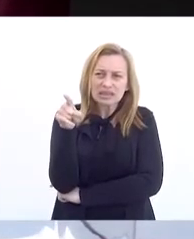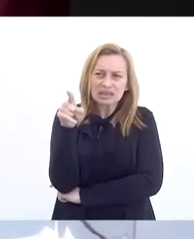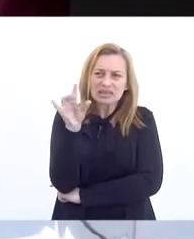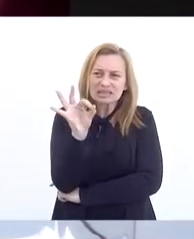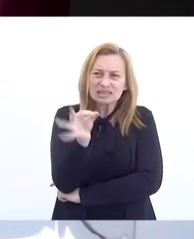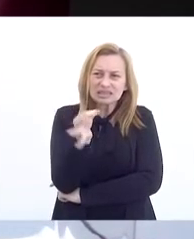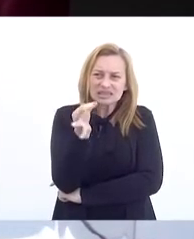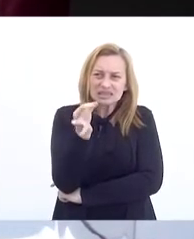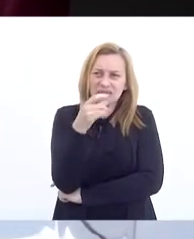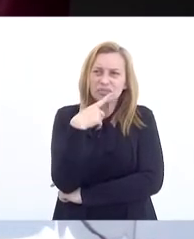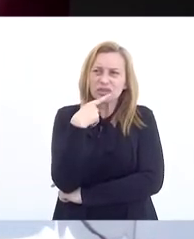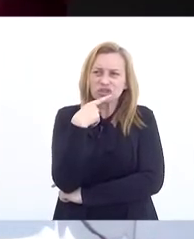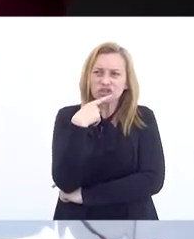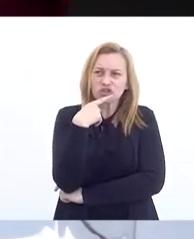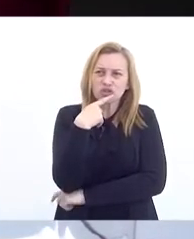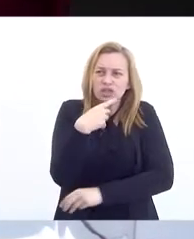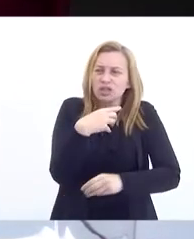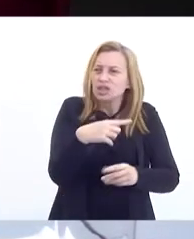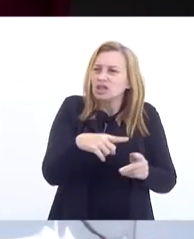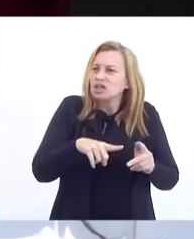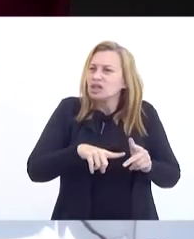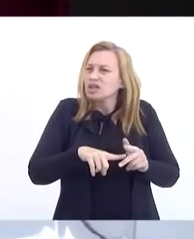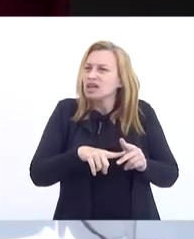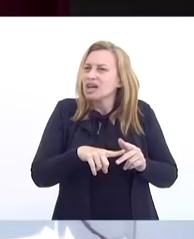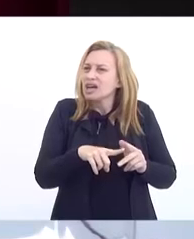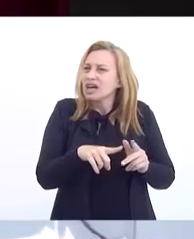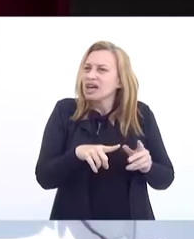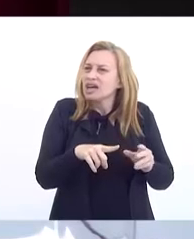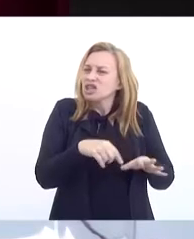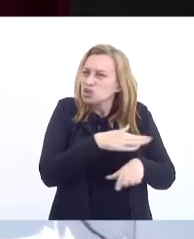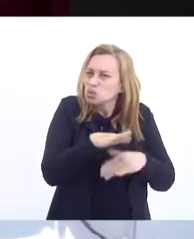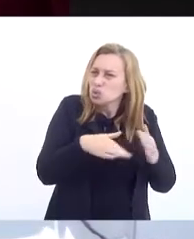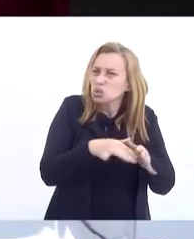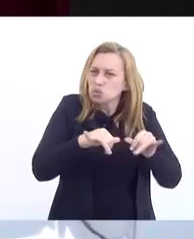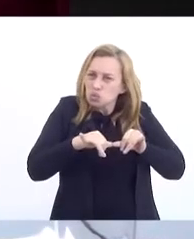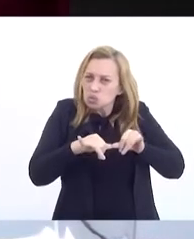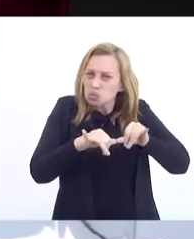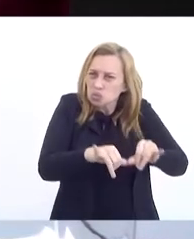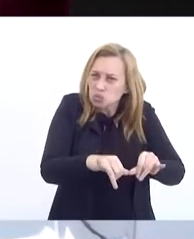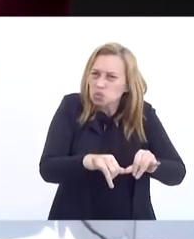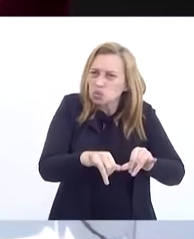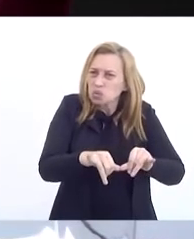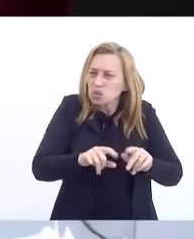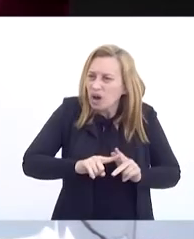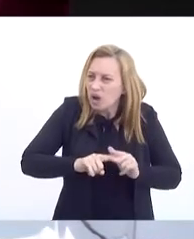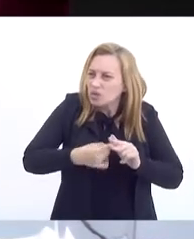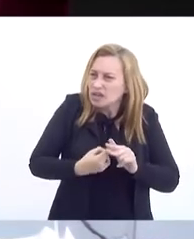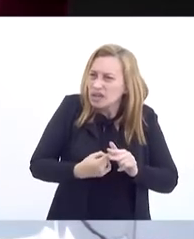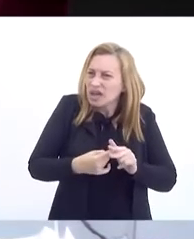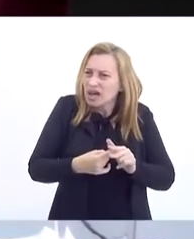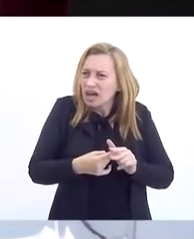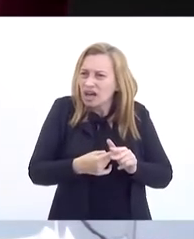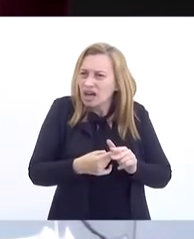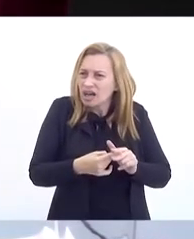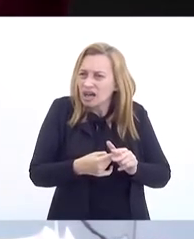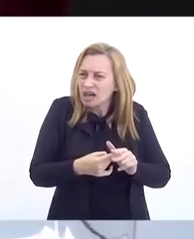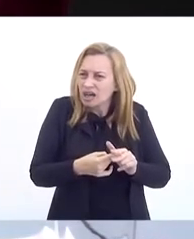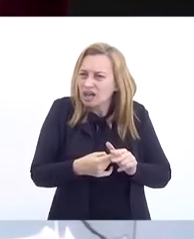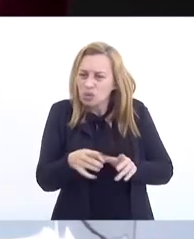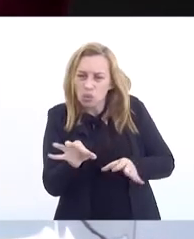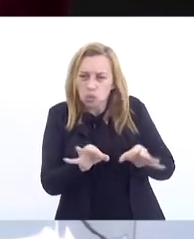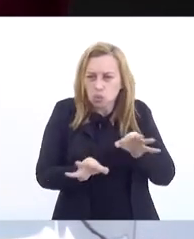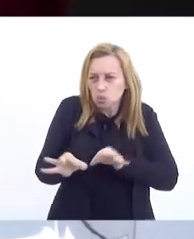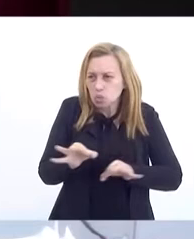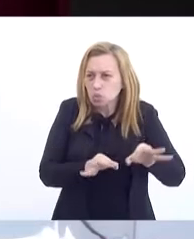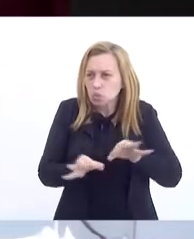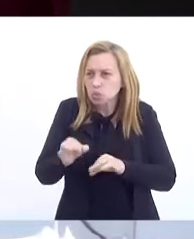internamente em todos os supermercados e alterar as prateleiras e as suas